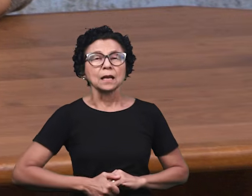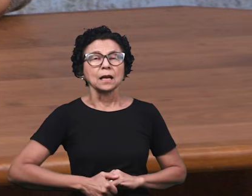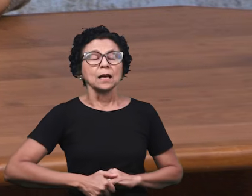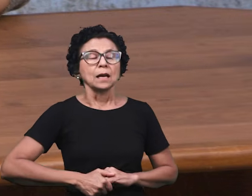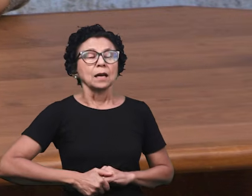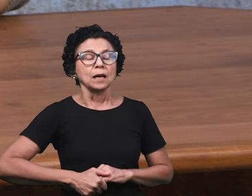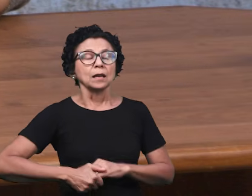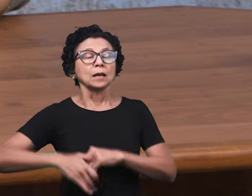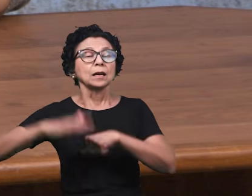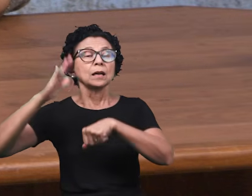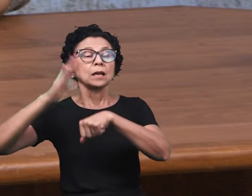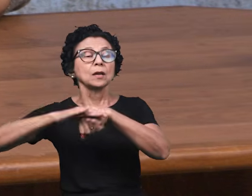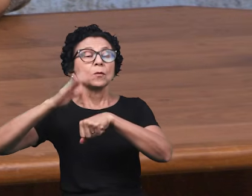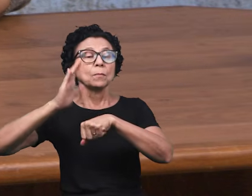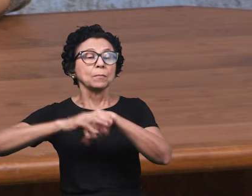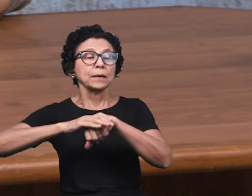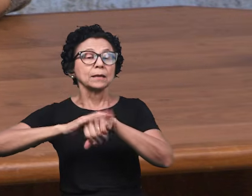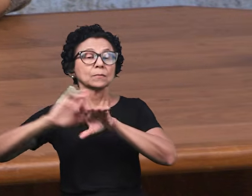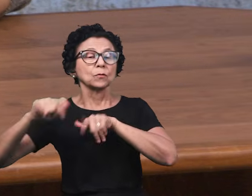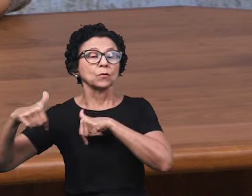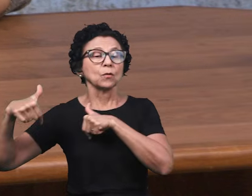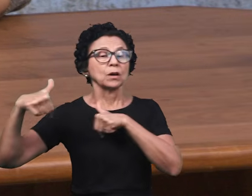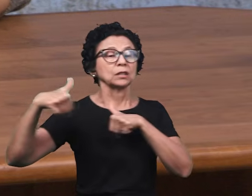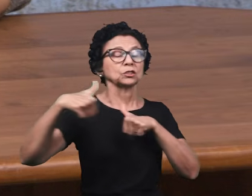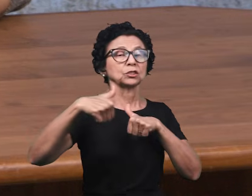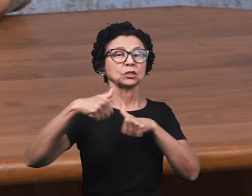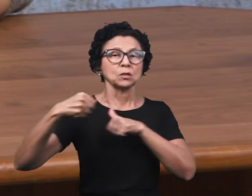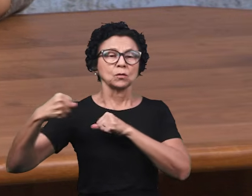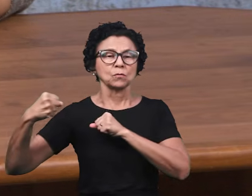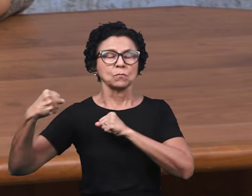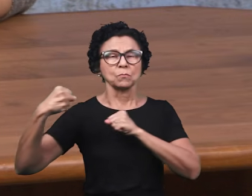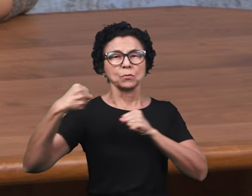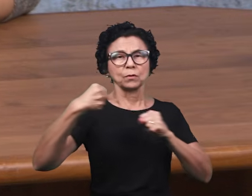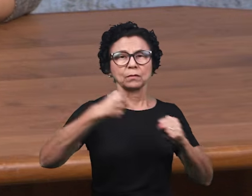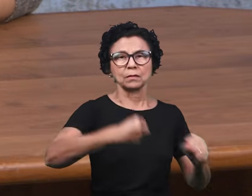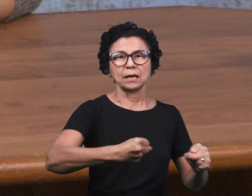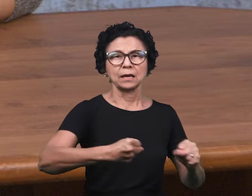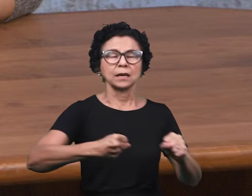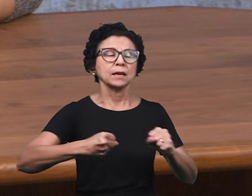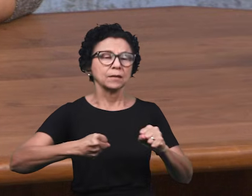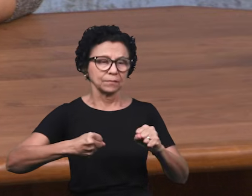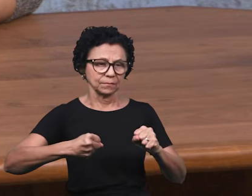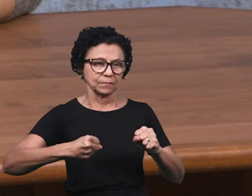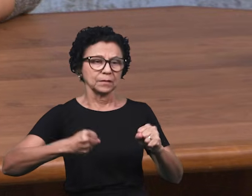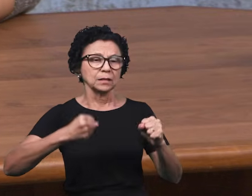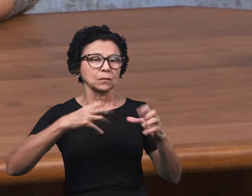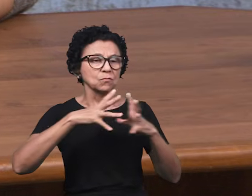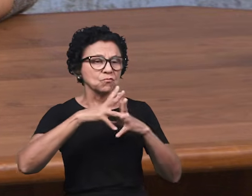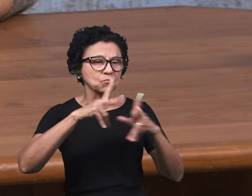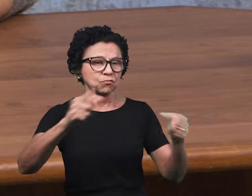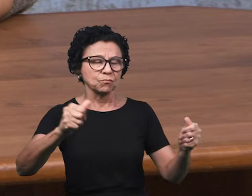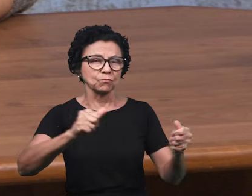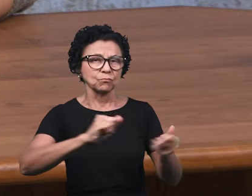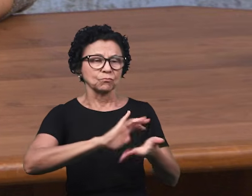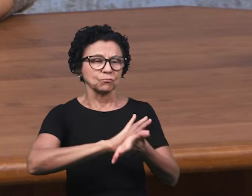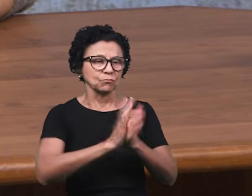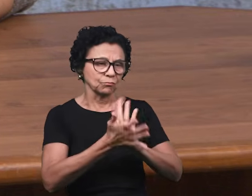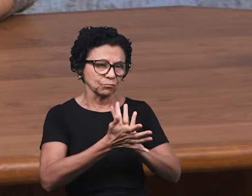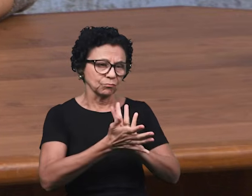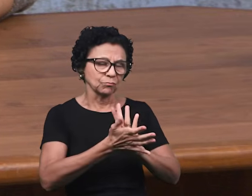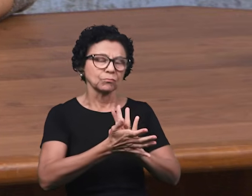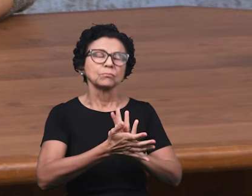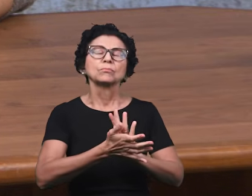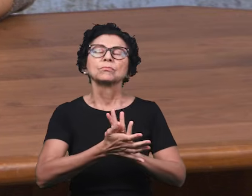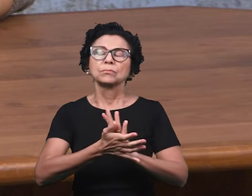tua boca em fogo, e a este povo em lenha, e eles serão consumidos. Eis